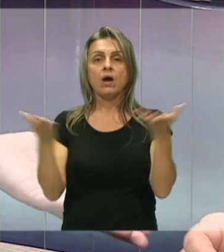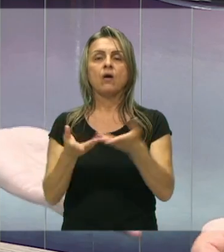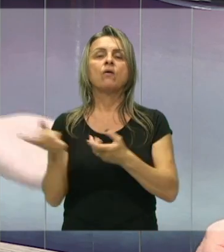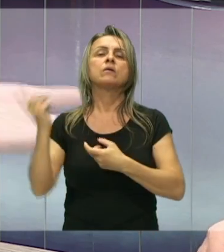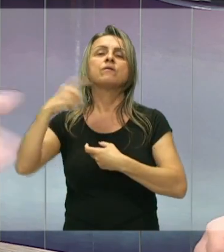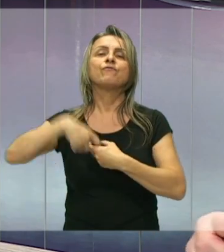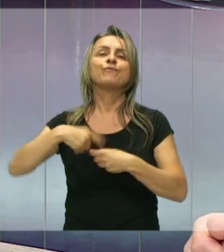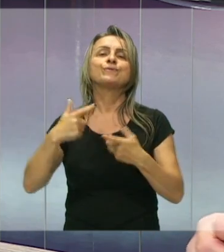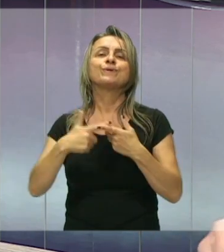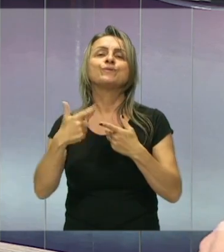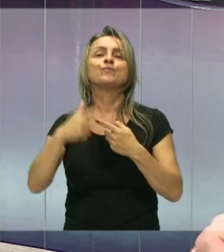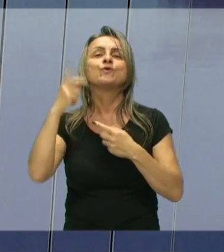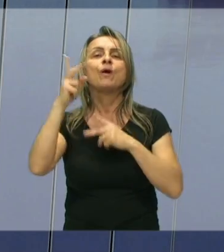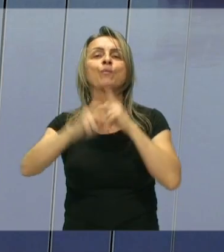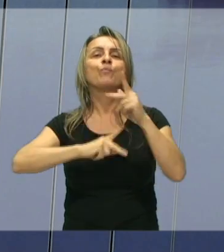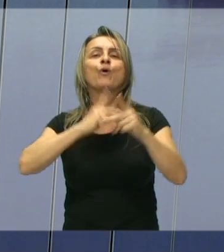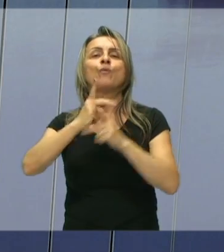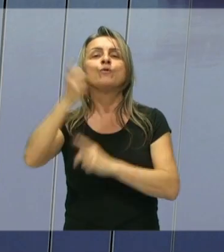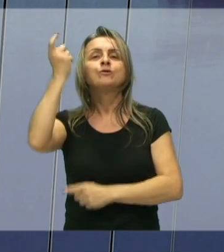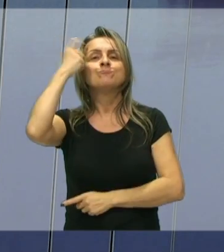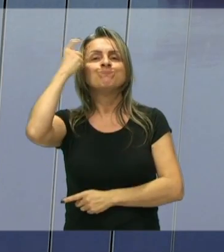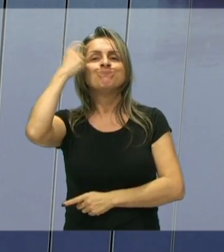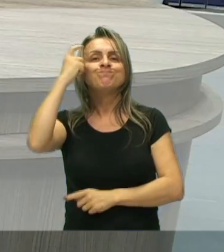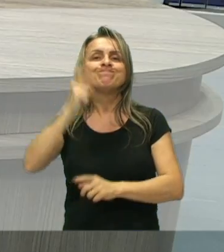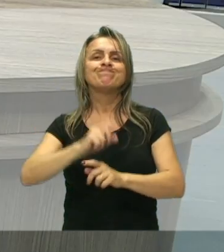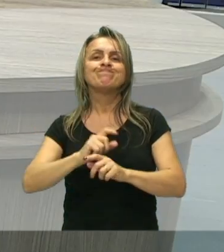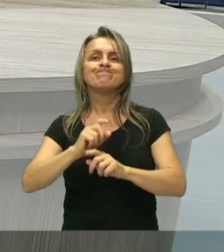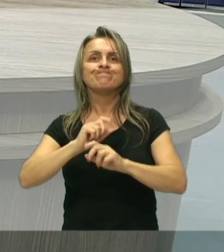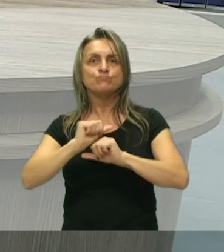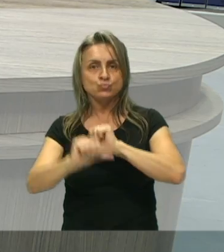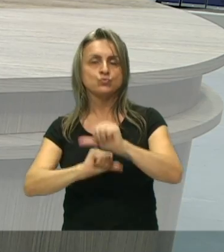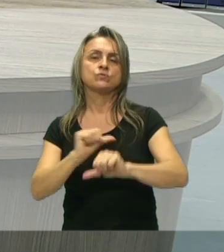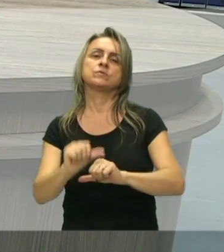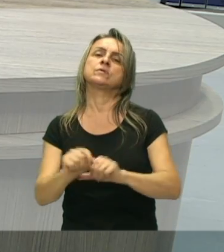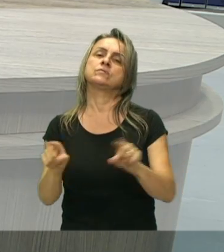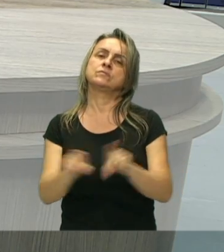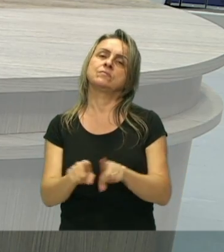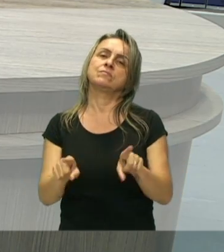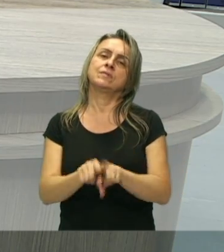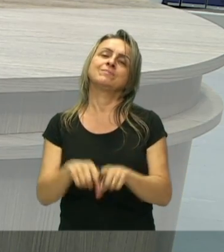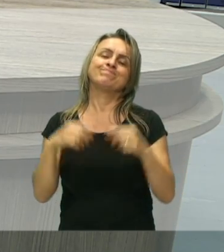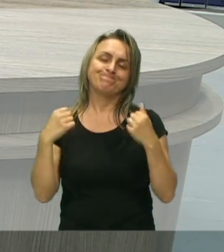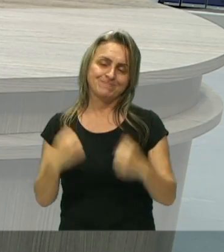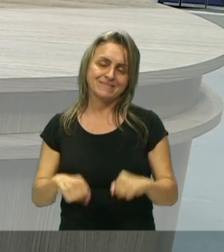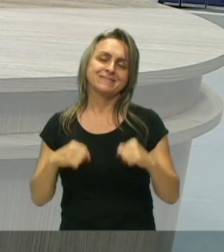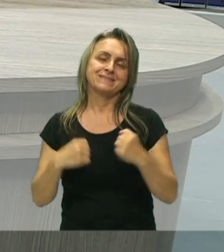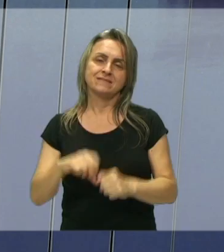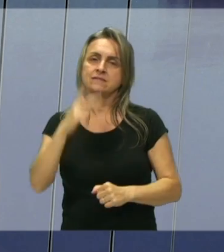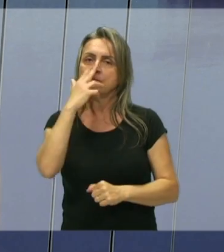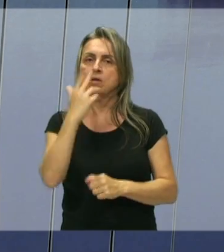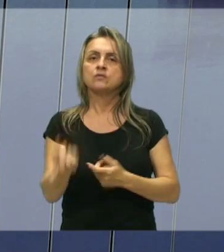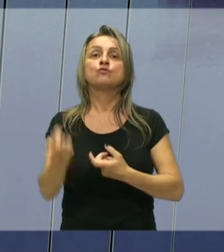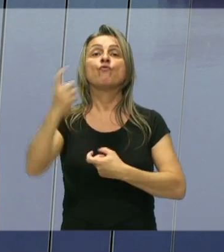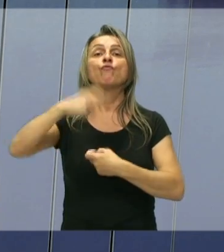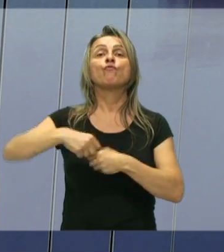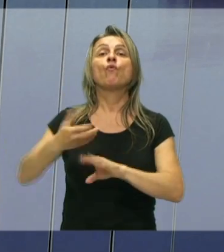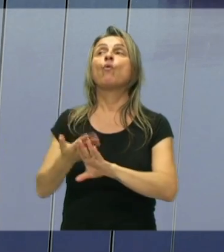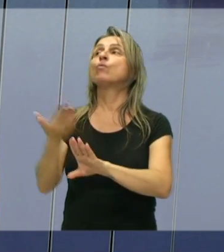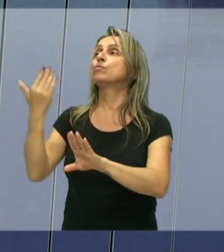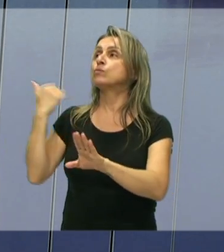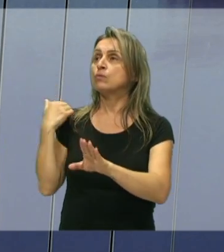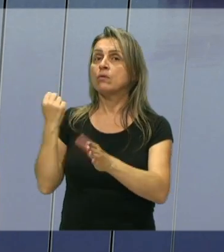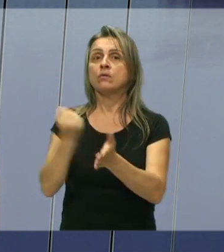da população também em relação à vacina novamente? Novamente. Nós parece que voltamos para o século